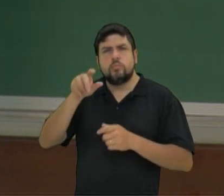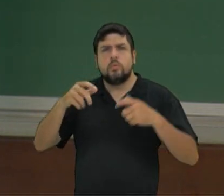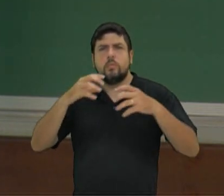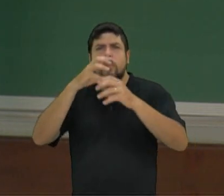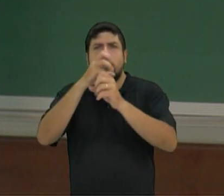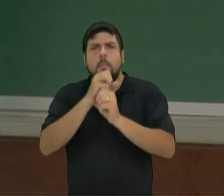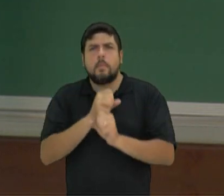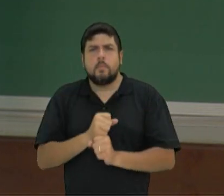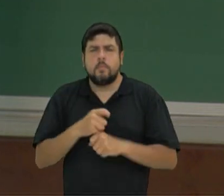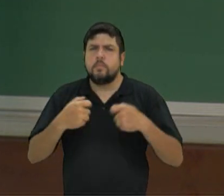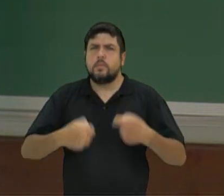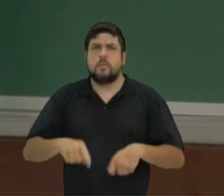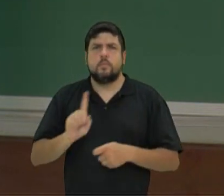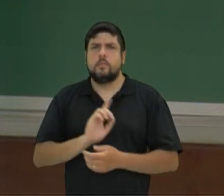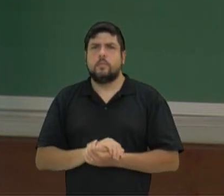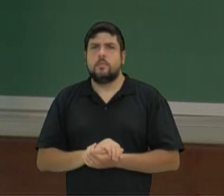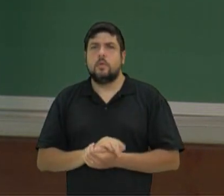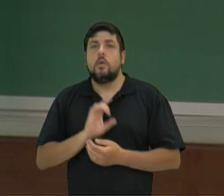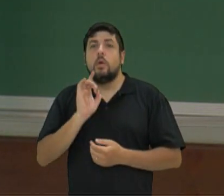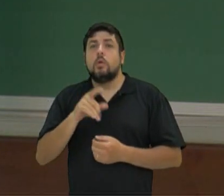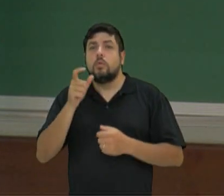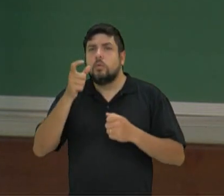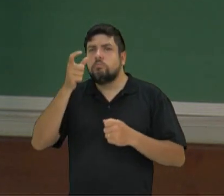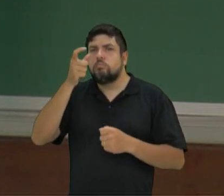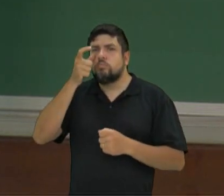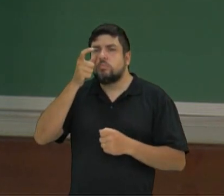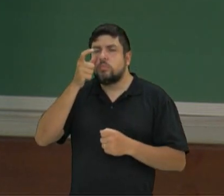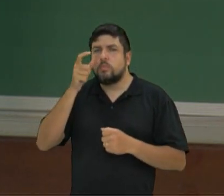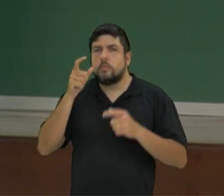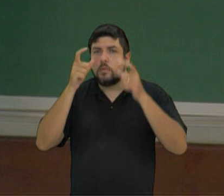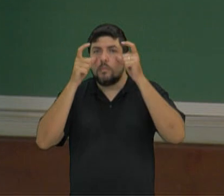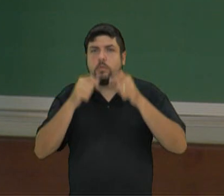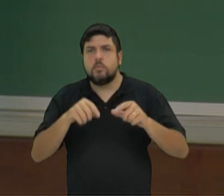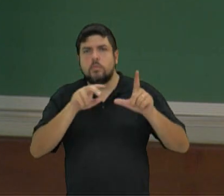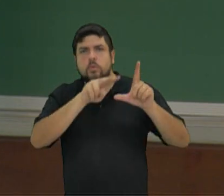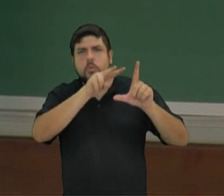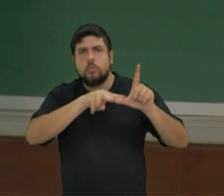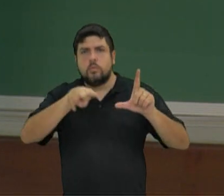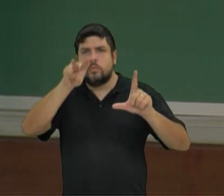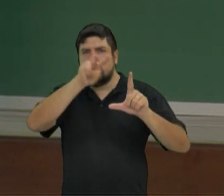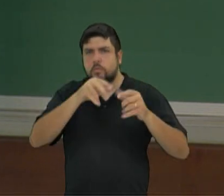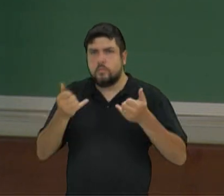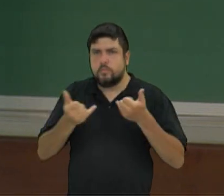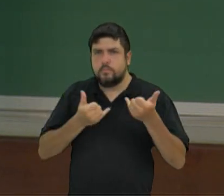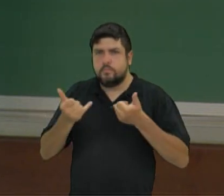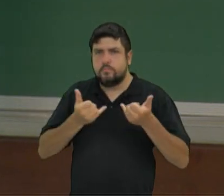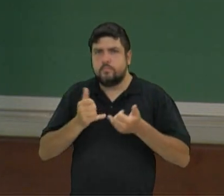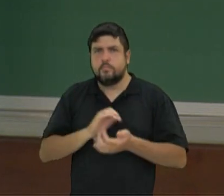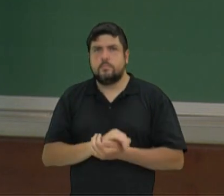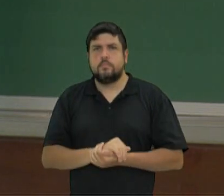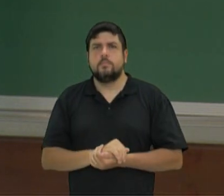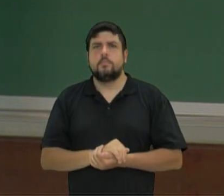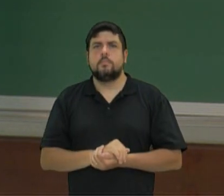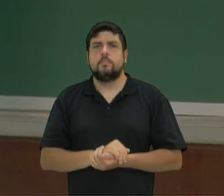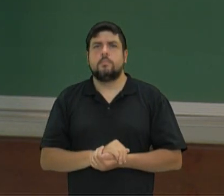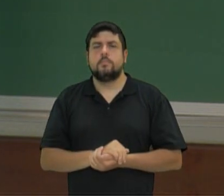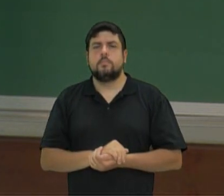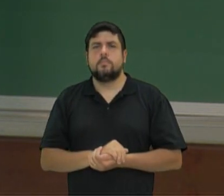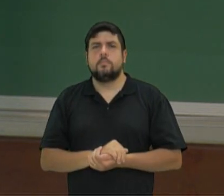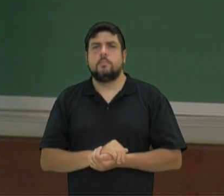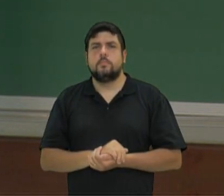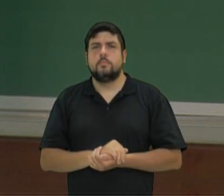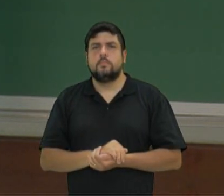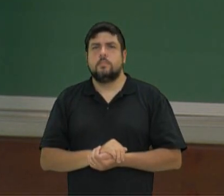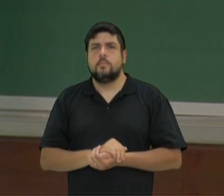né? Bastou eu estar atento, observando os dados. Certo, gente? Então, agora nós